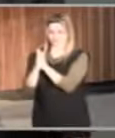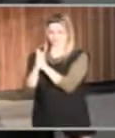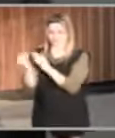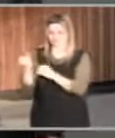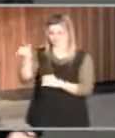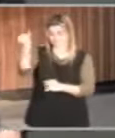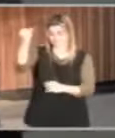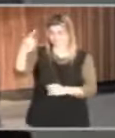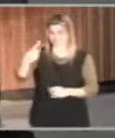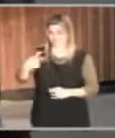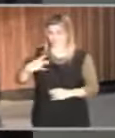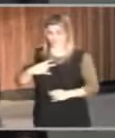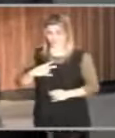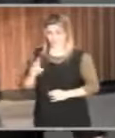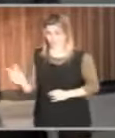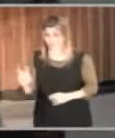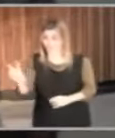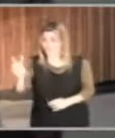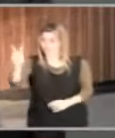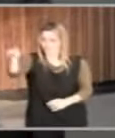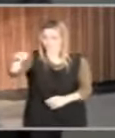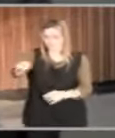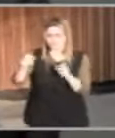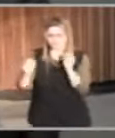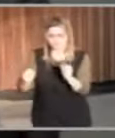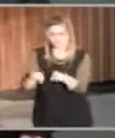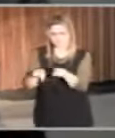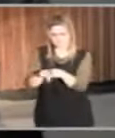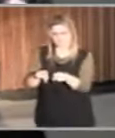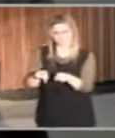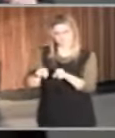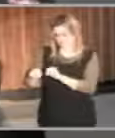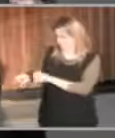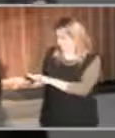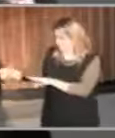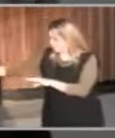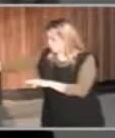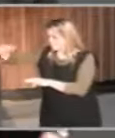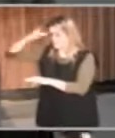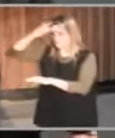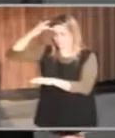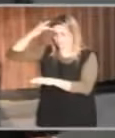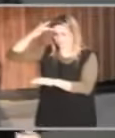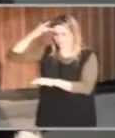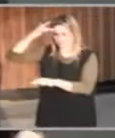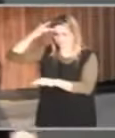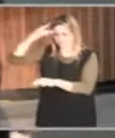geração e sabe o que vai acontecer? não vai ter próxima geração